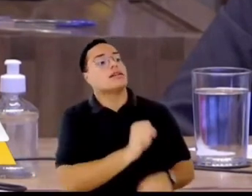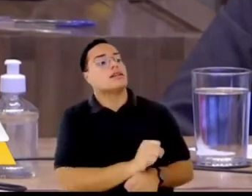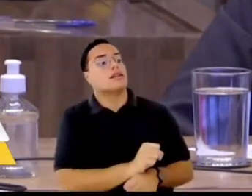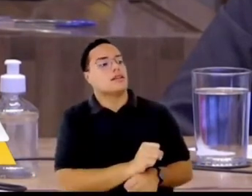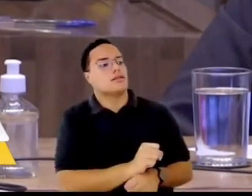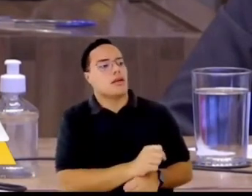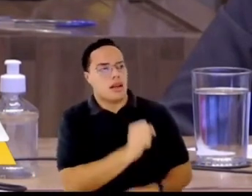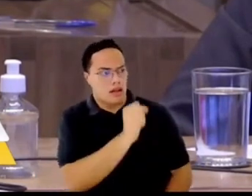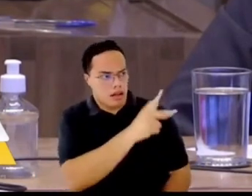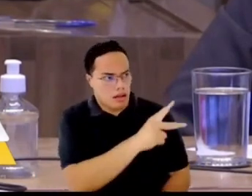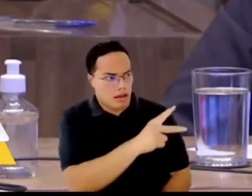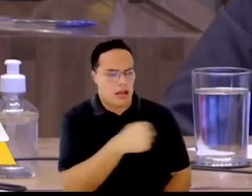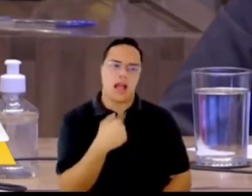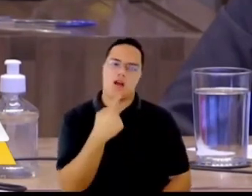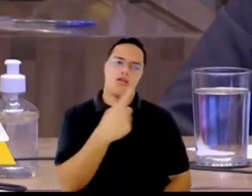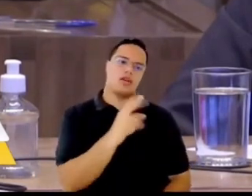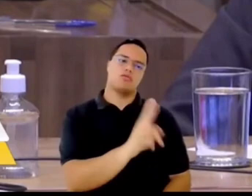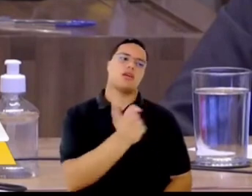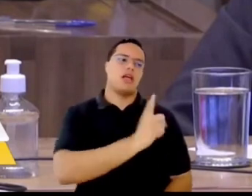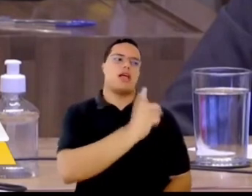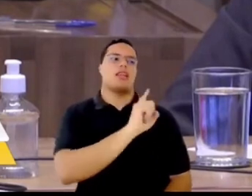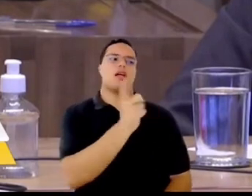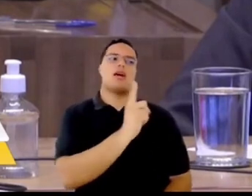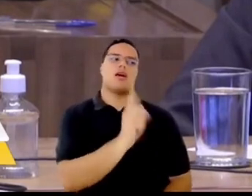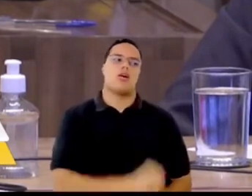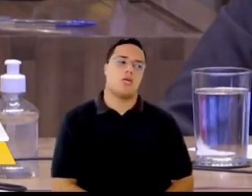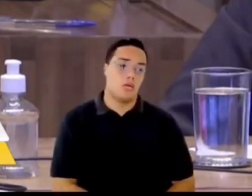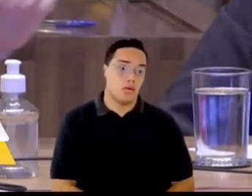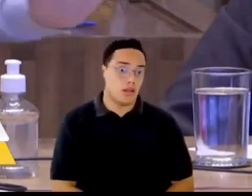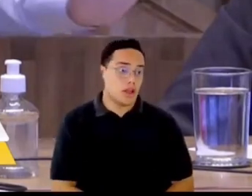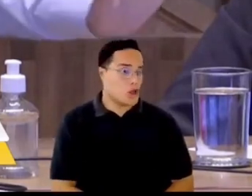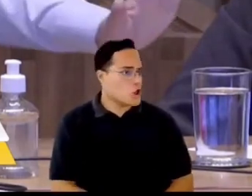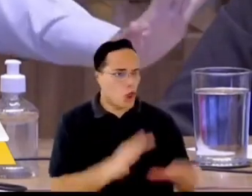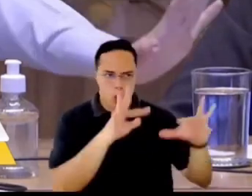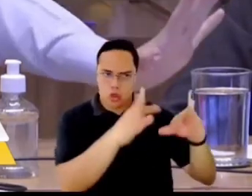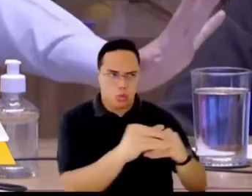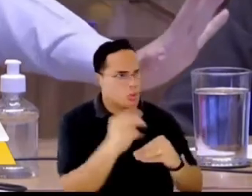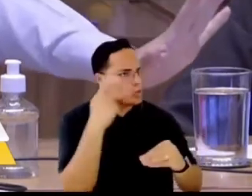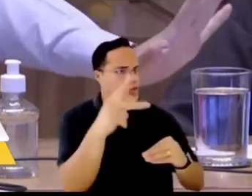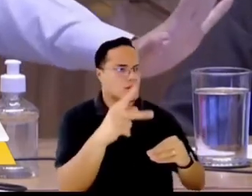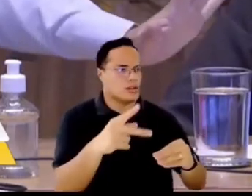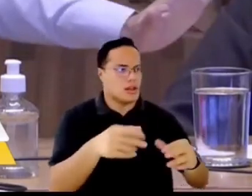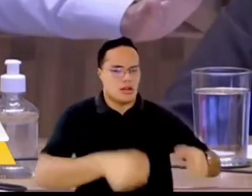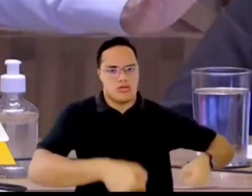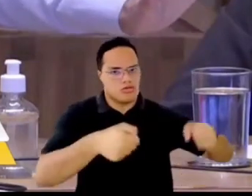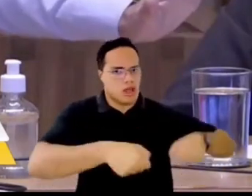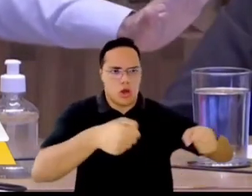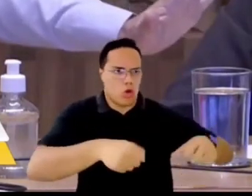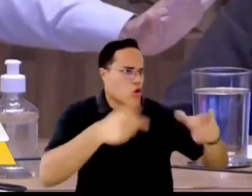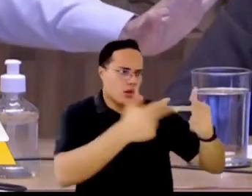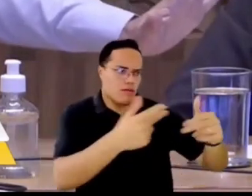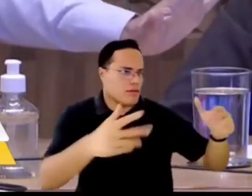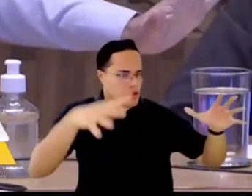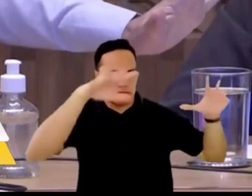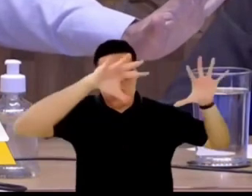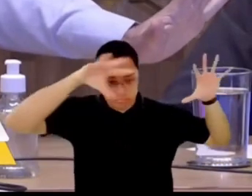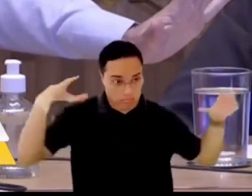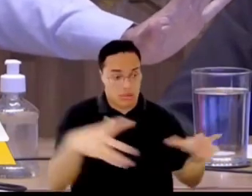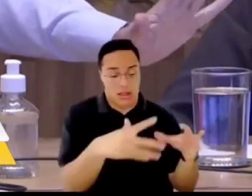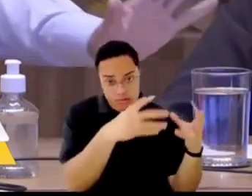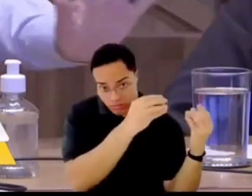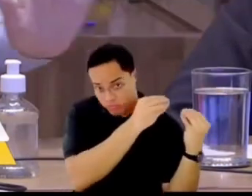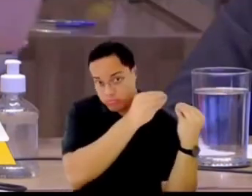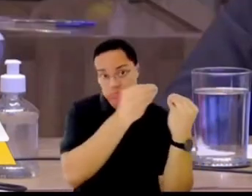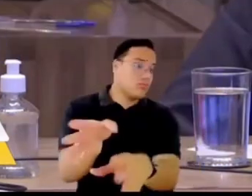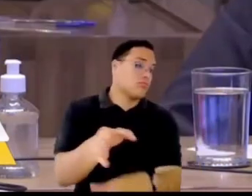negativo. Desça com a sua bagagem, faça o que você quiser e resolva a sua vida com o